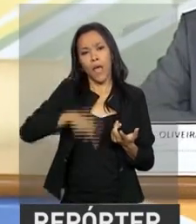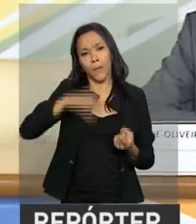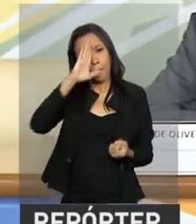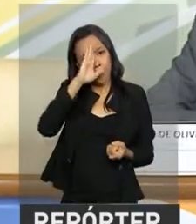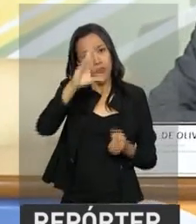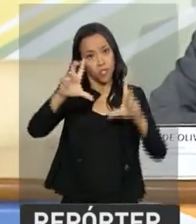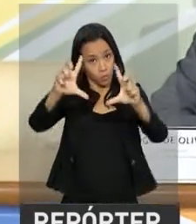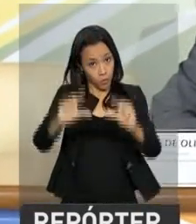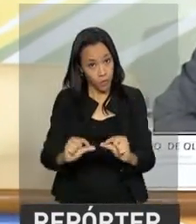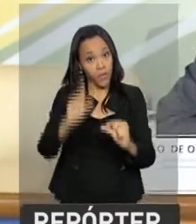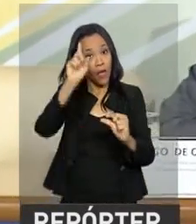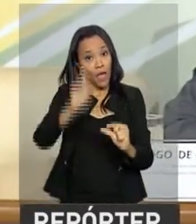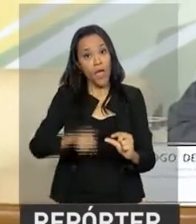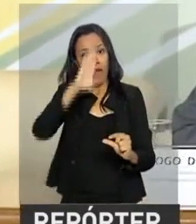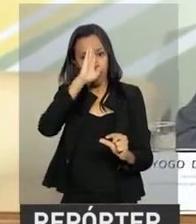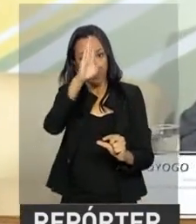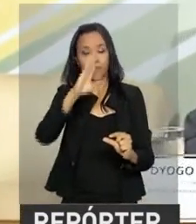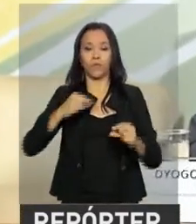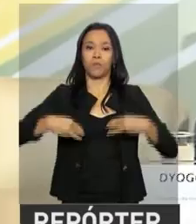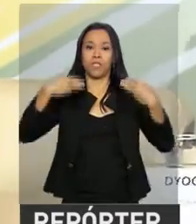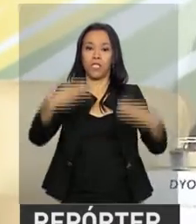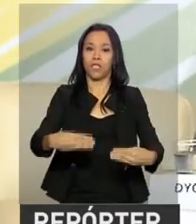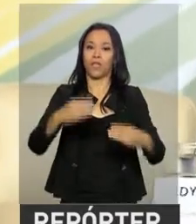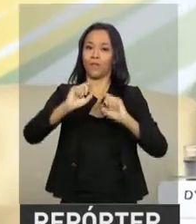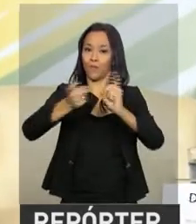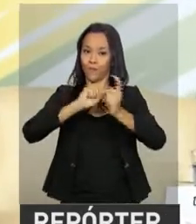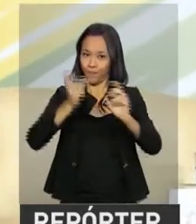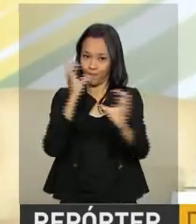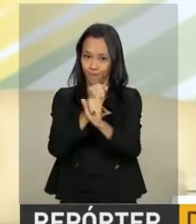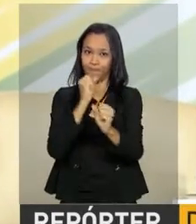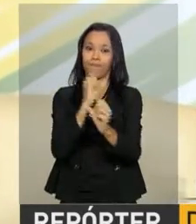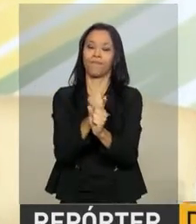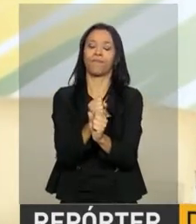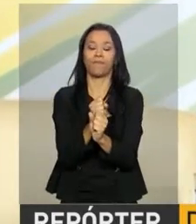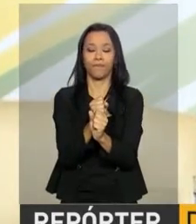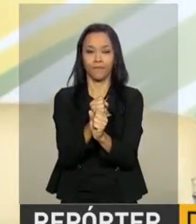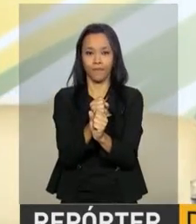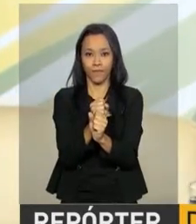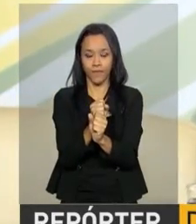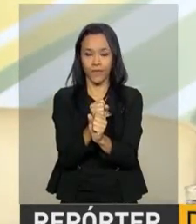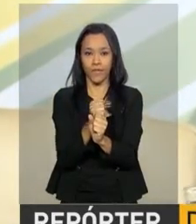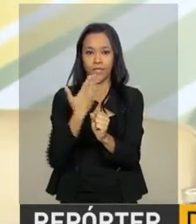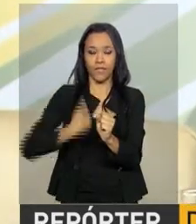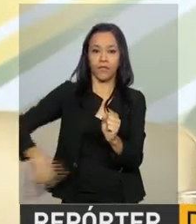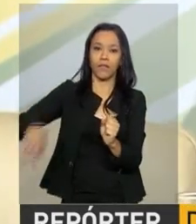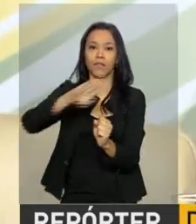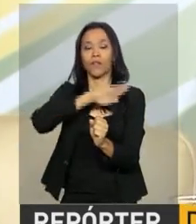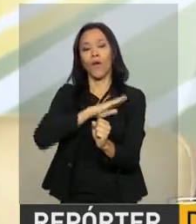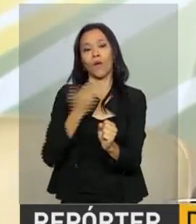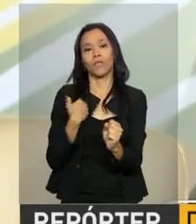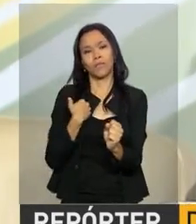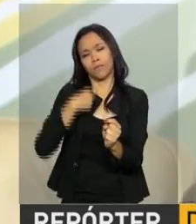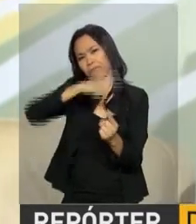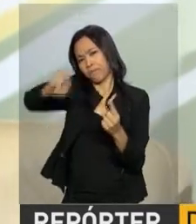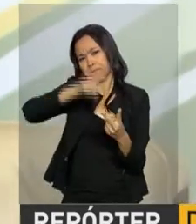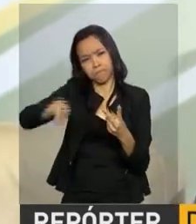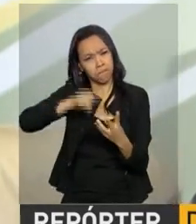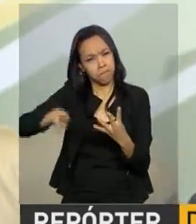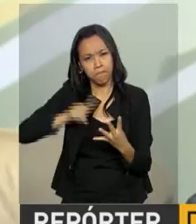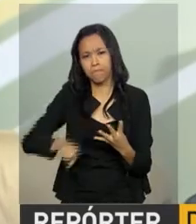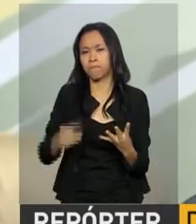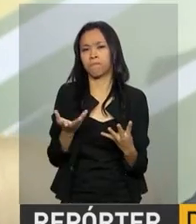prioridades do Ministério do Planejamento. Nós continuamos desenvolvendo uma série